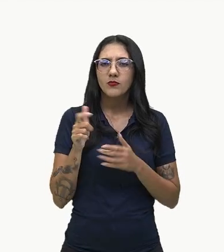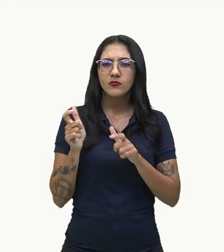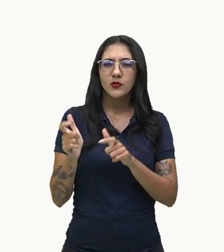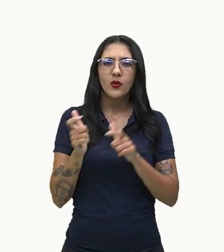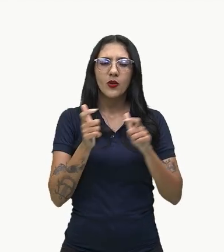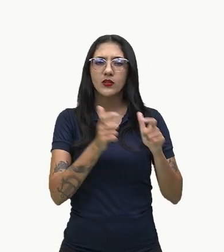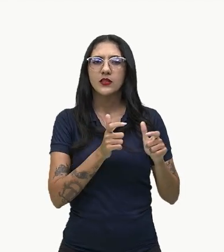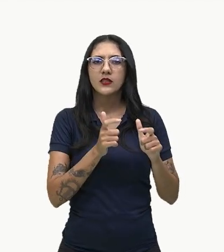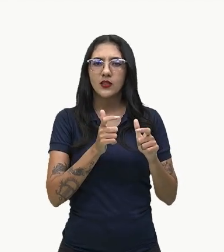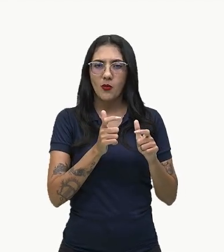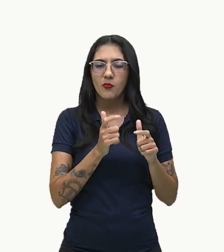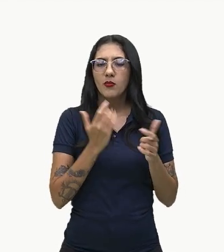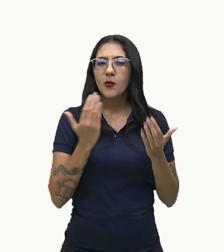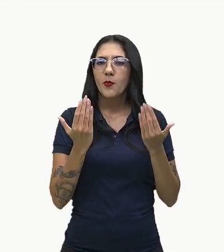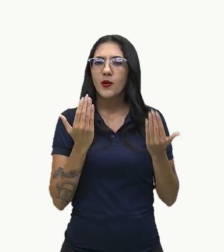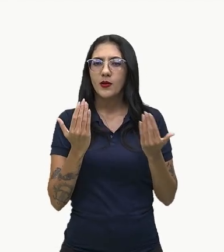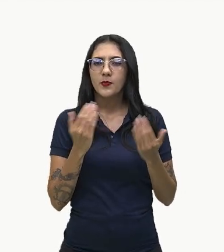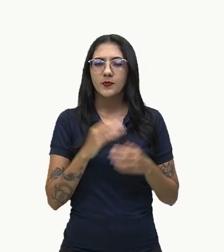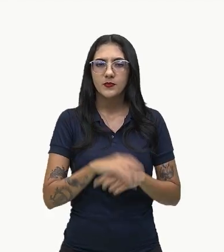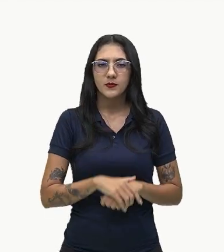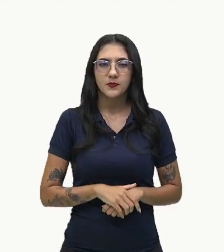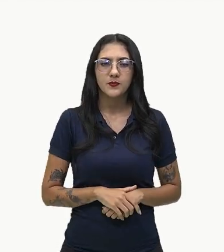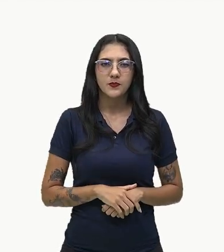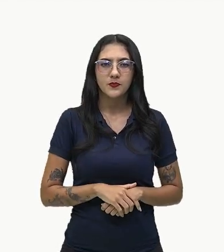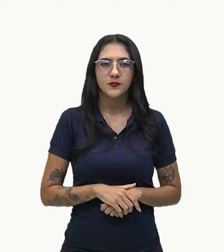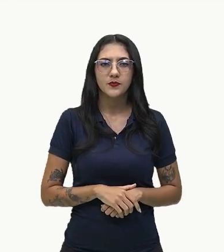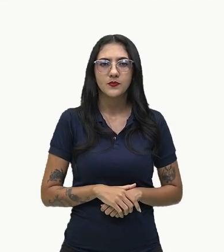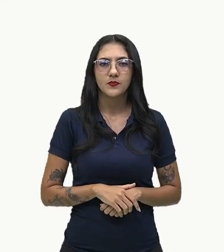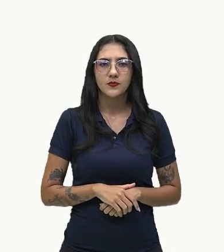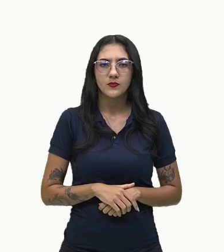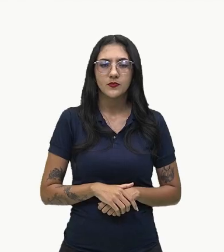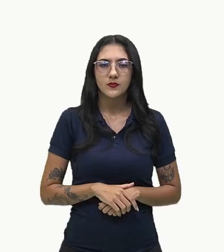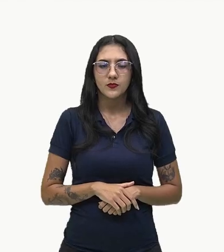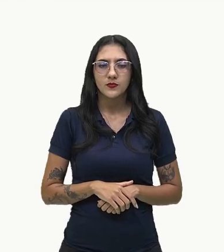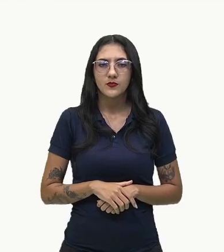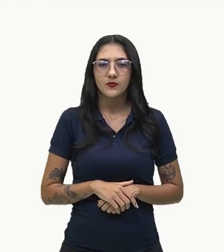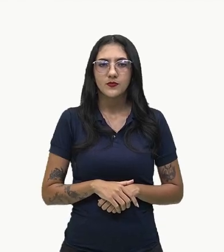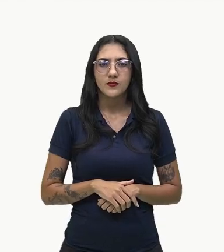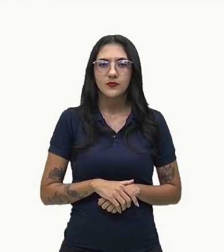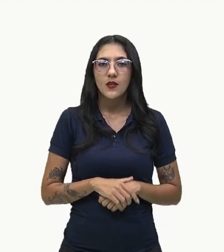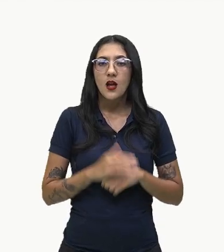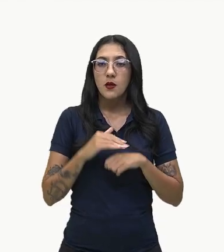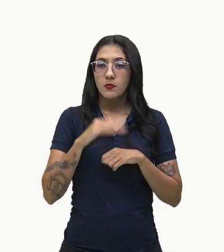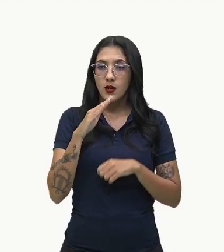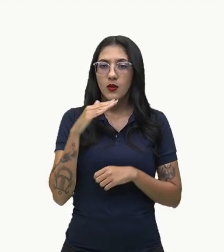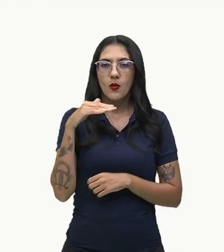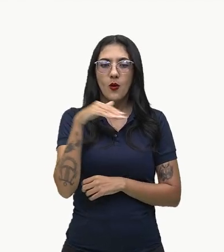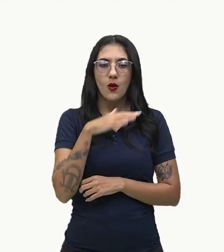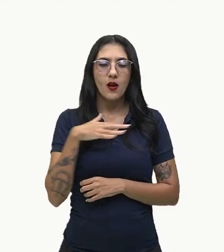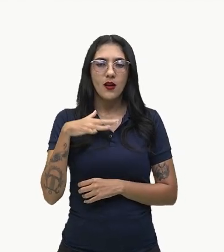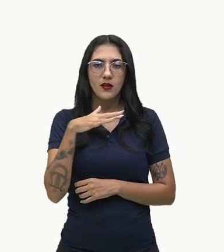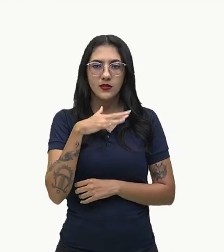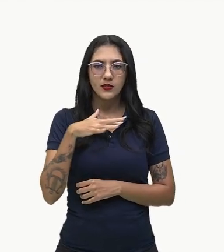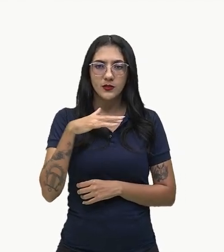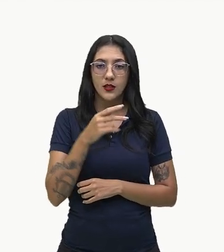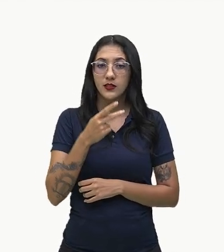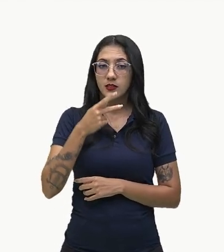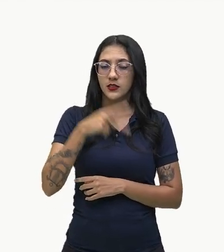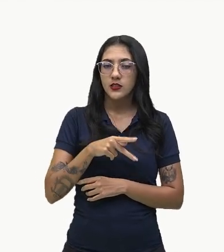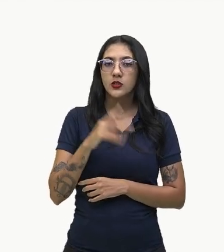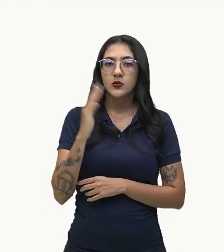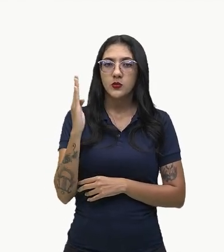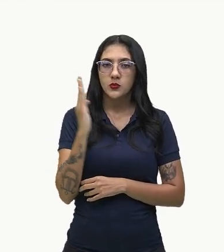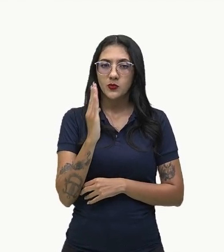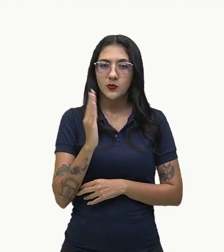território quanto a esses hemisférios? A maior parte do território brasileiro, que é